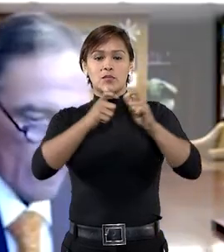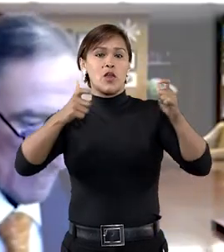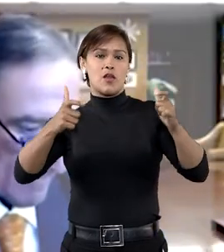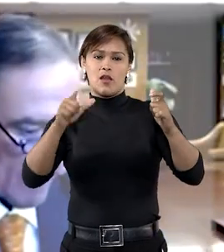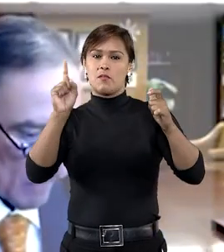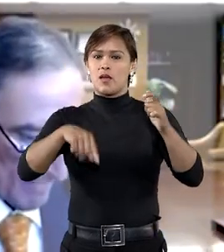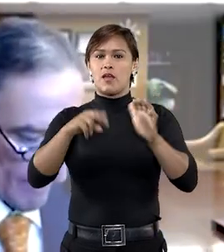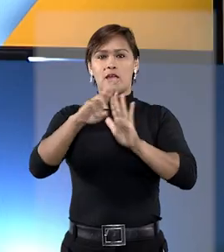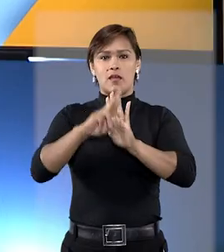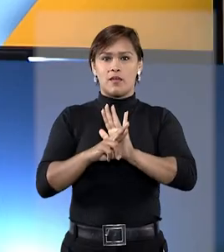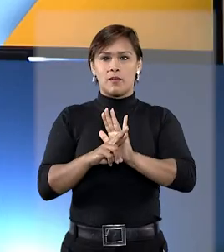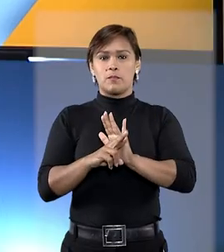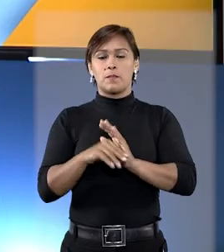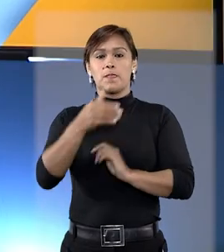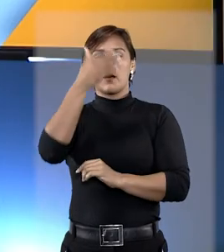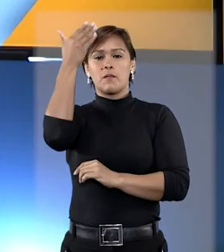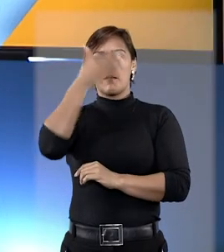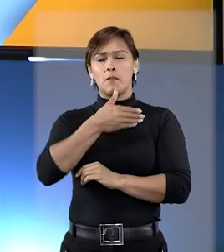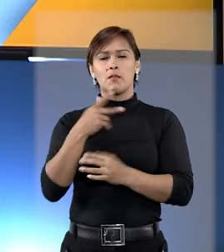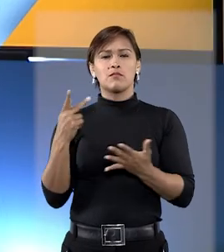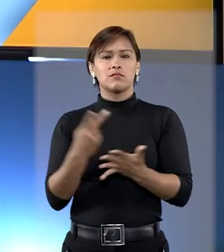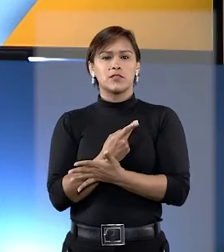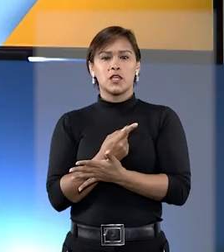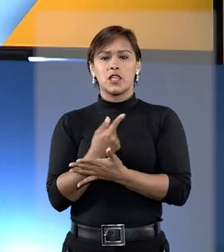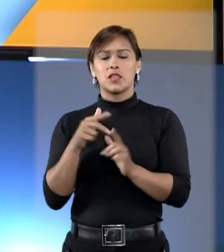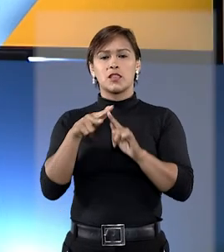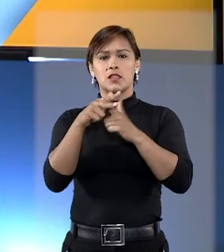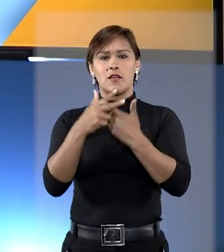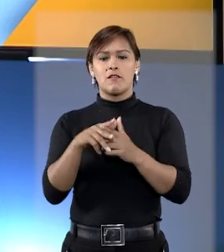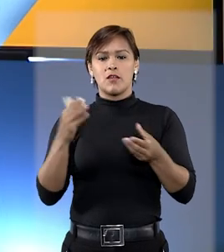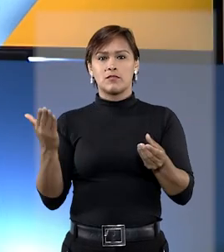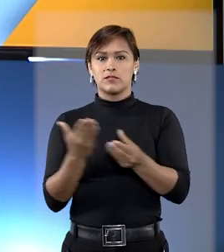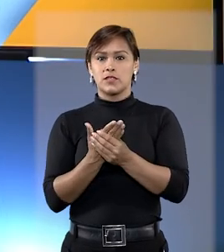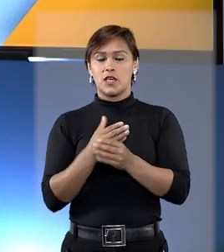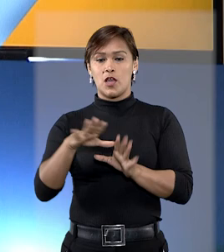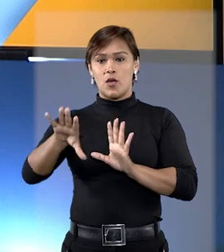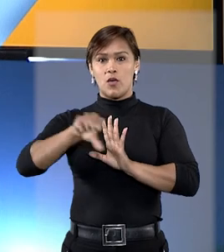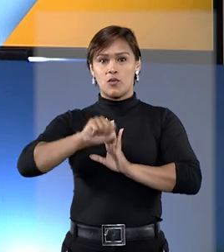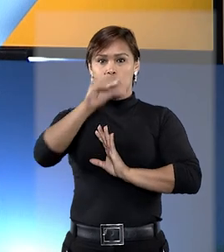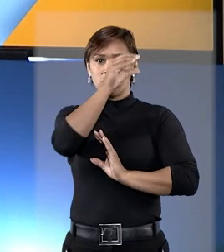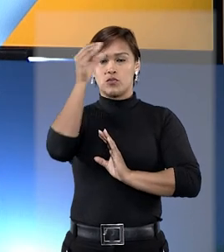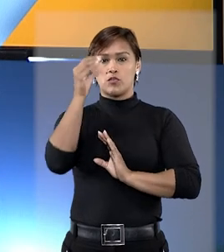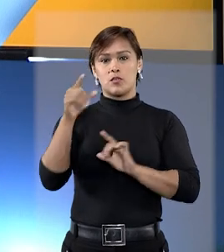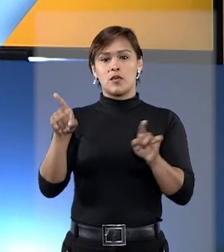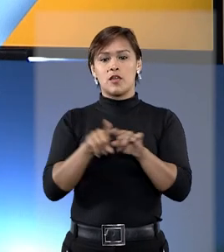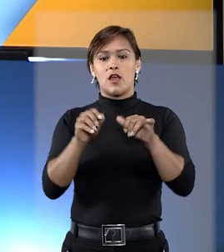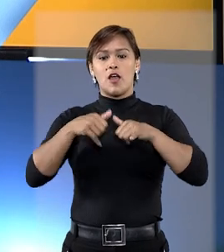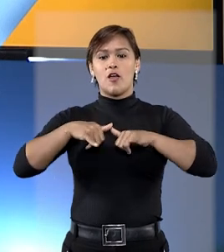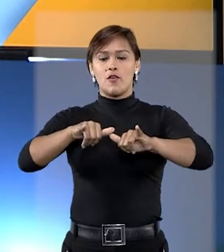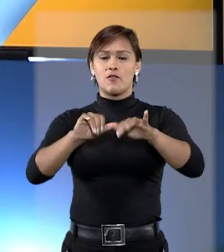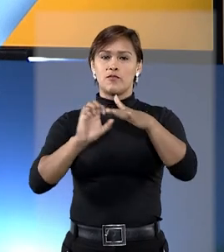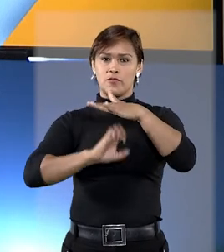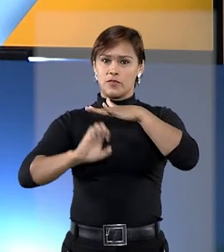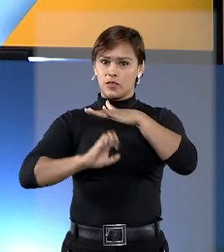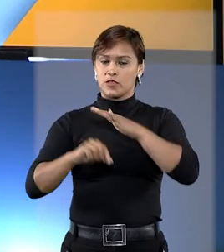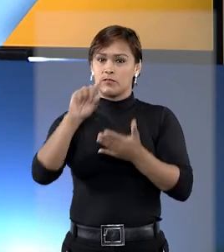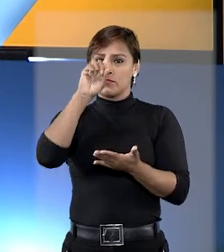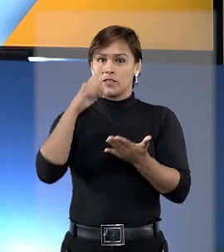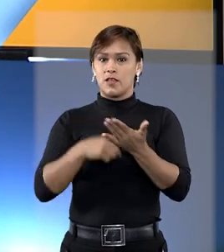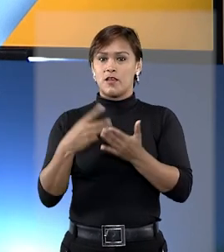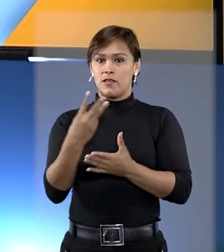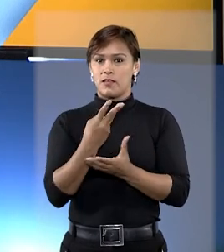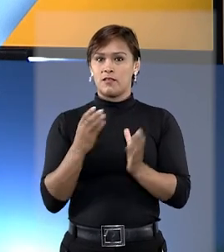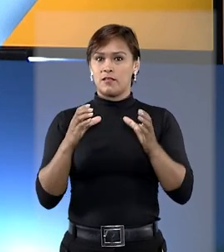e irrestrita. Comprovar inexistência de defeito em ação de consumo cabe ao fornecedor. A decisão